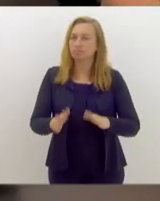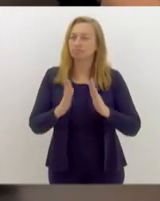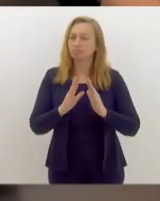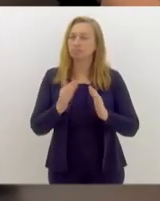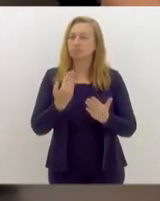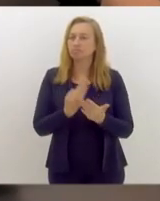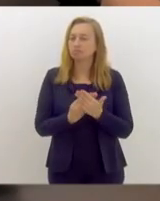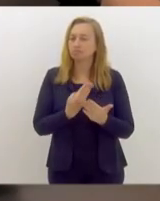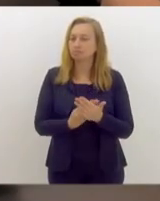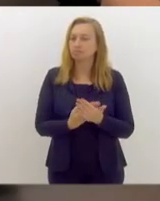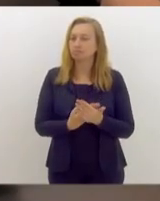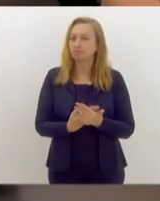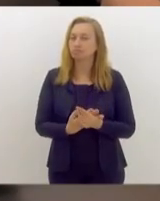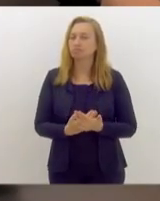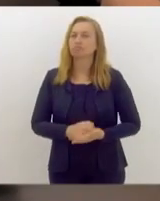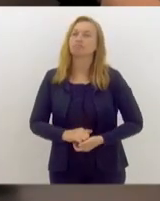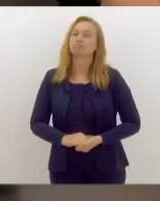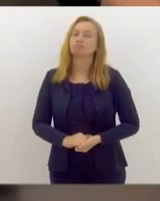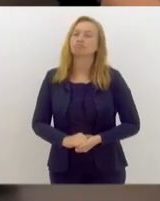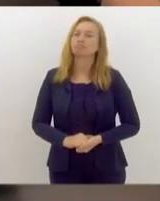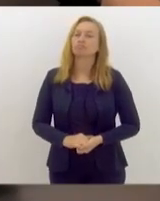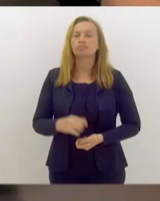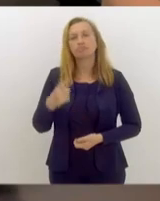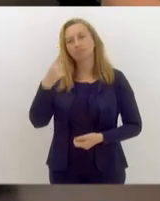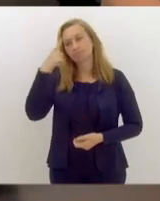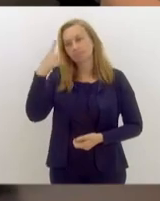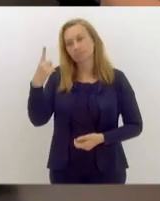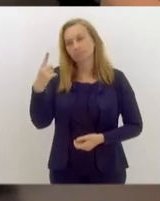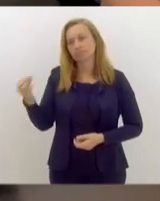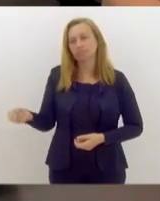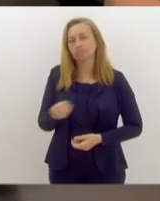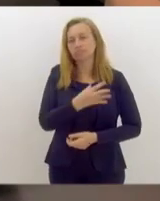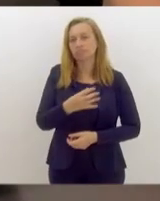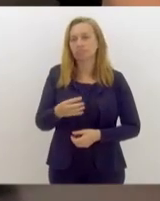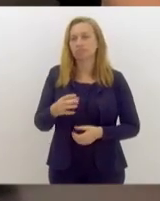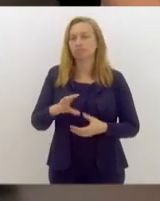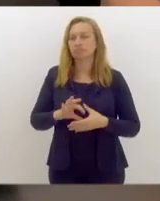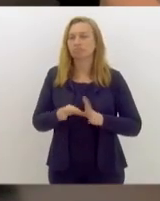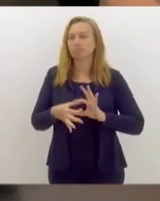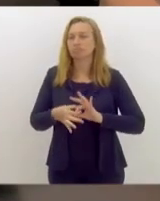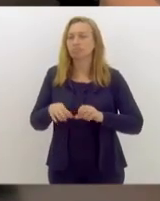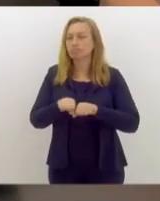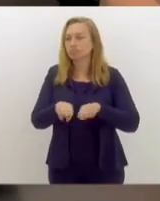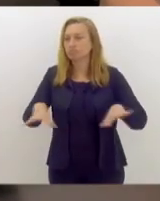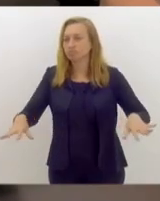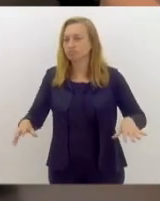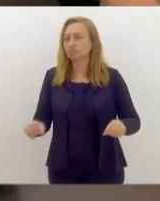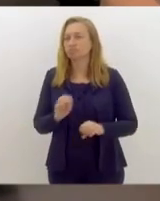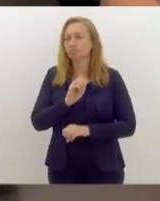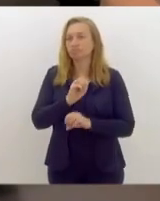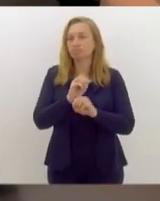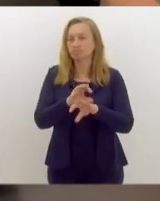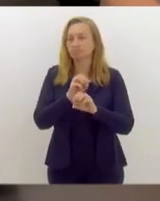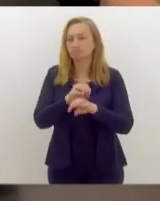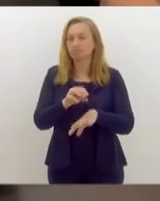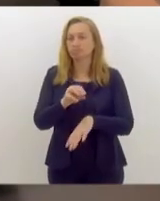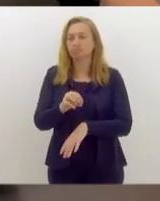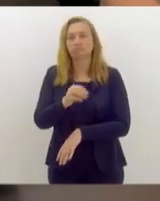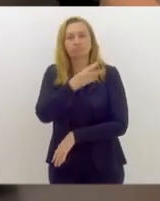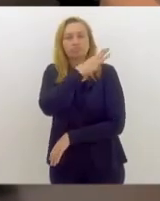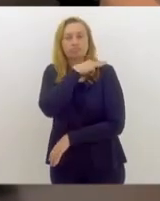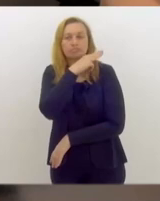Essa lógica, com o novo contexto de pandemia e novo ensino médio, vamos abordar